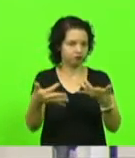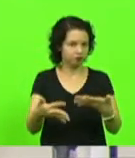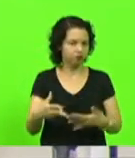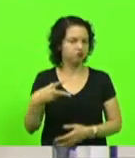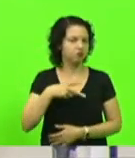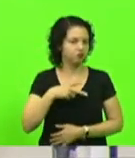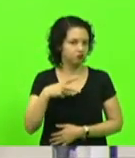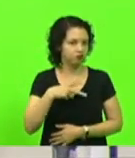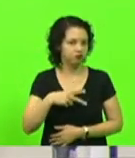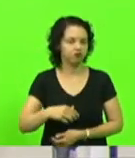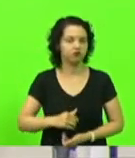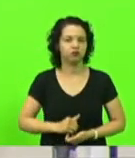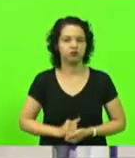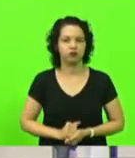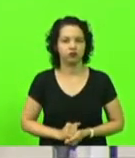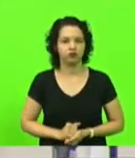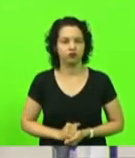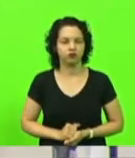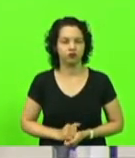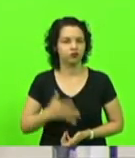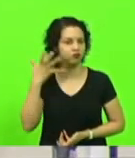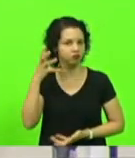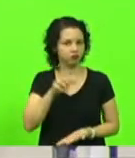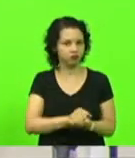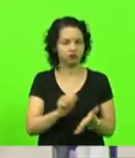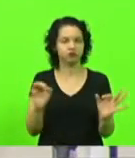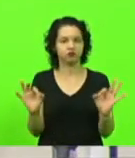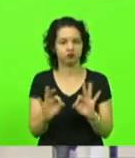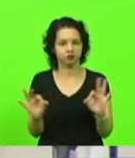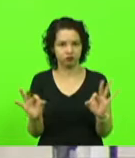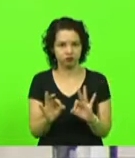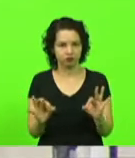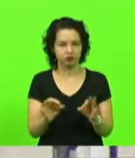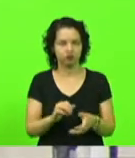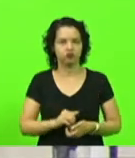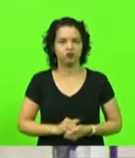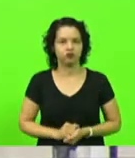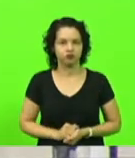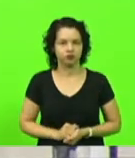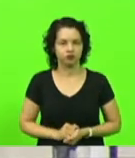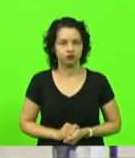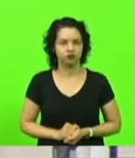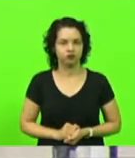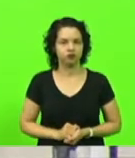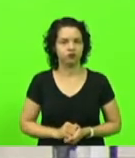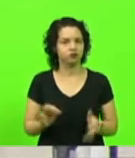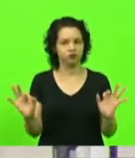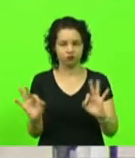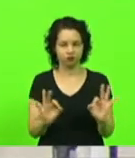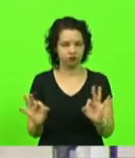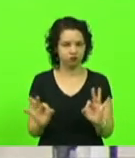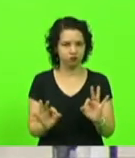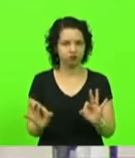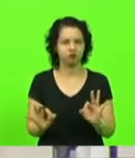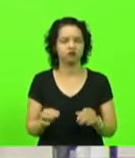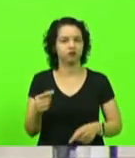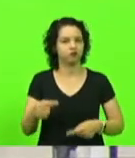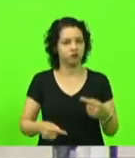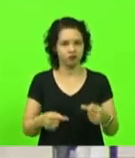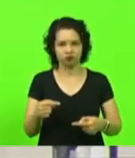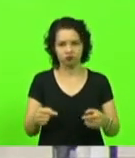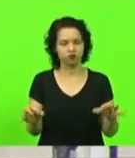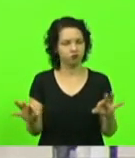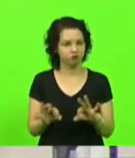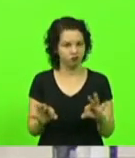pessoais. Não houve oradores inscritos. Nada mais havendo a tratar, o senhor